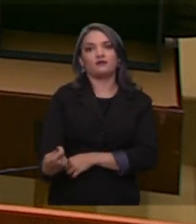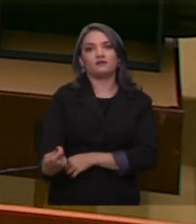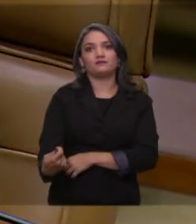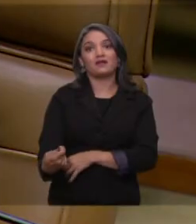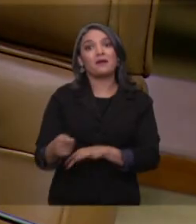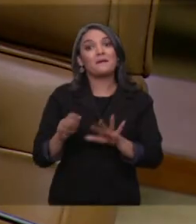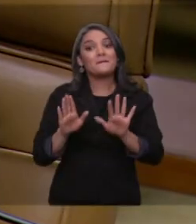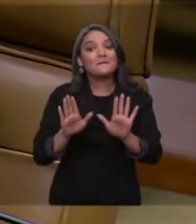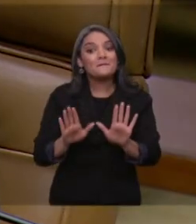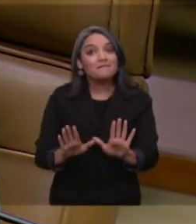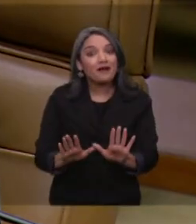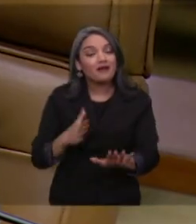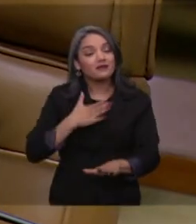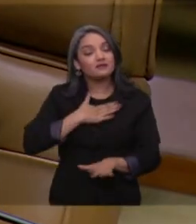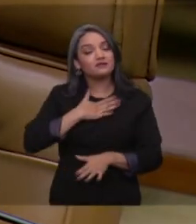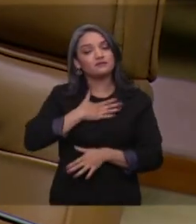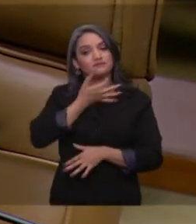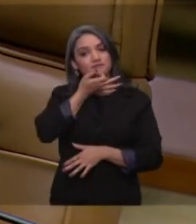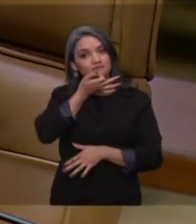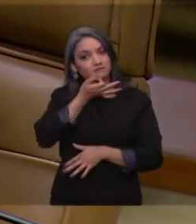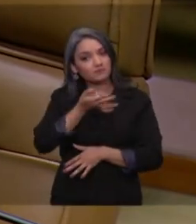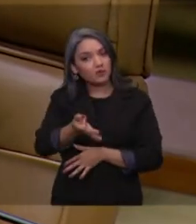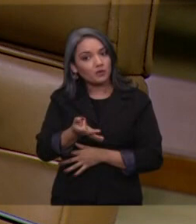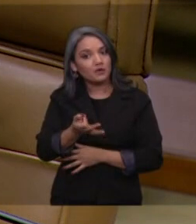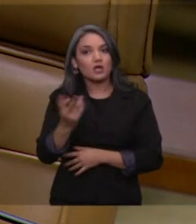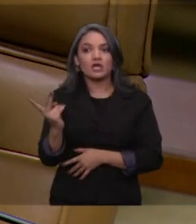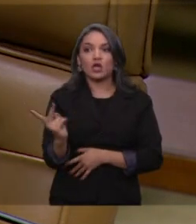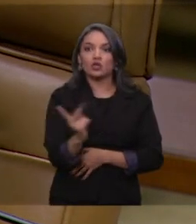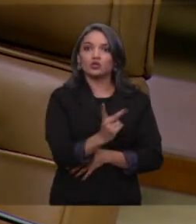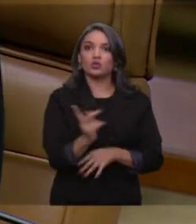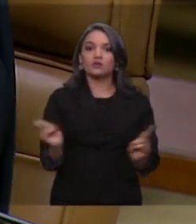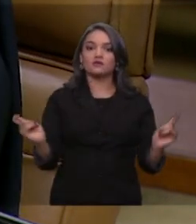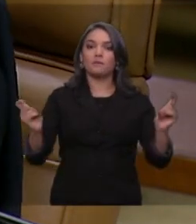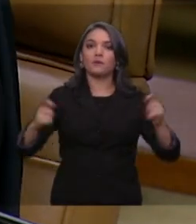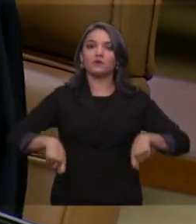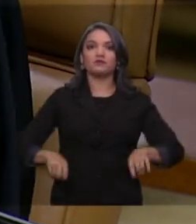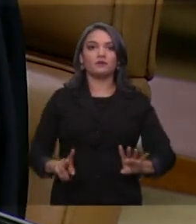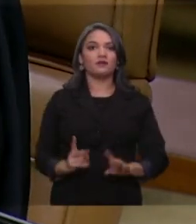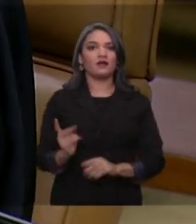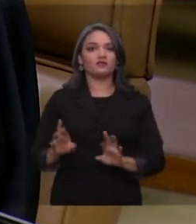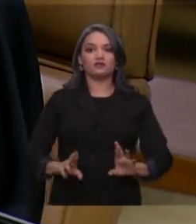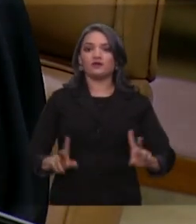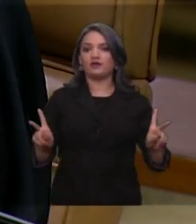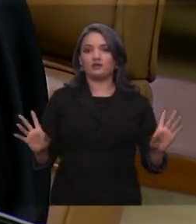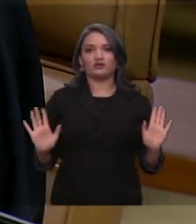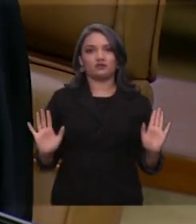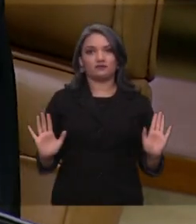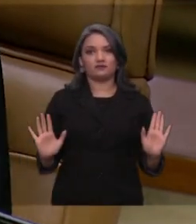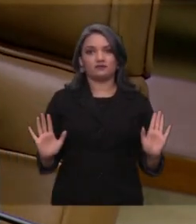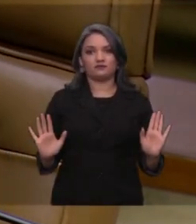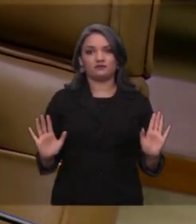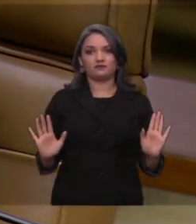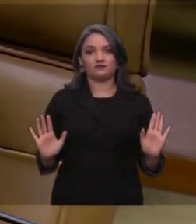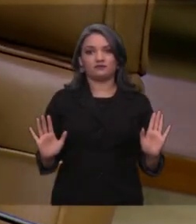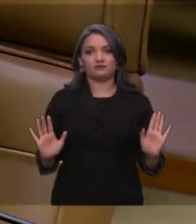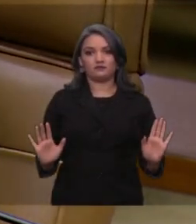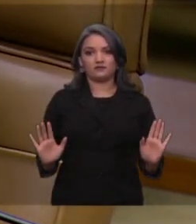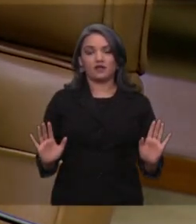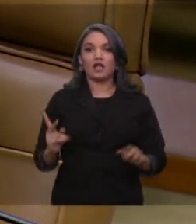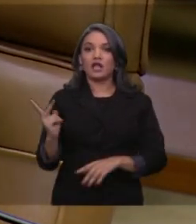meu ver, são hipóteses diversas, são duas espécies do gênero